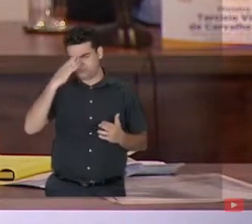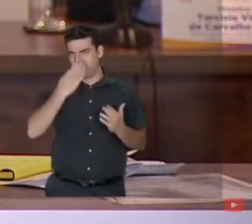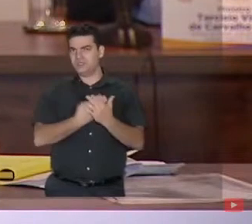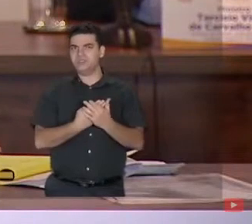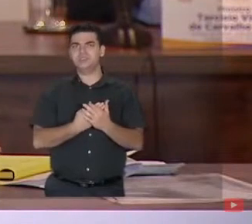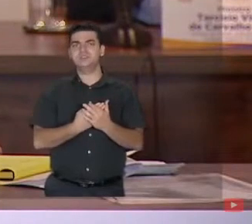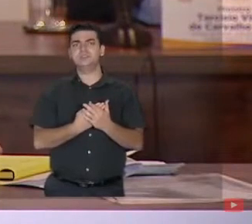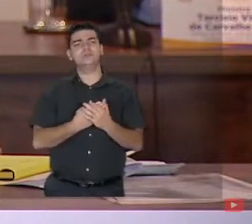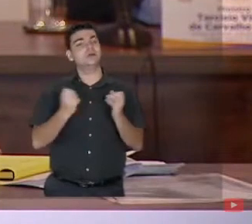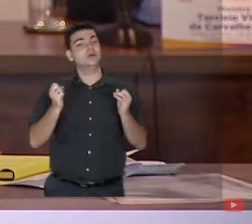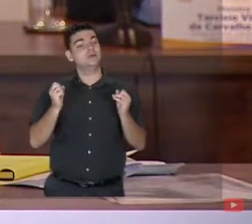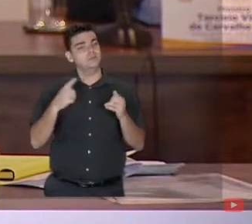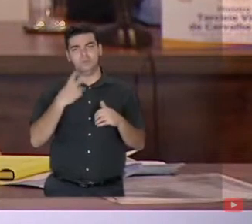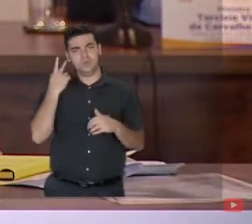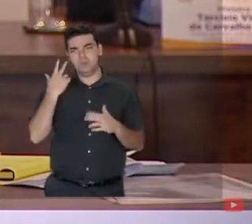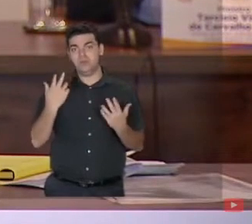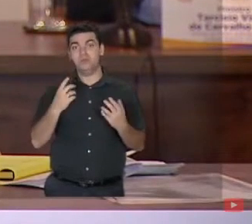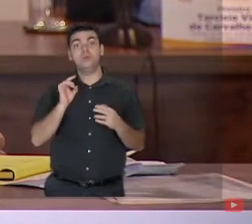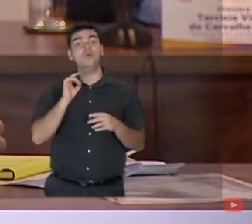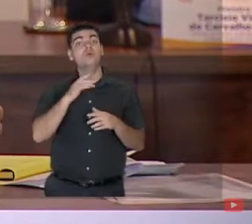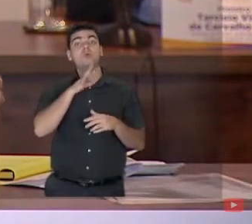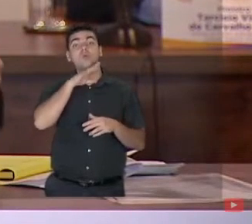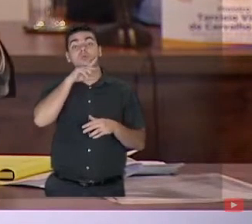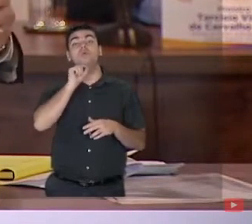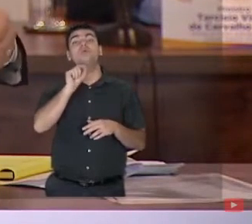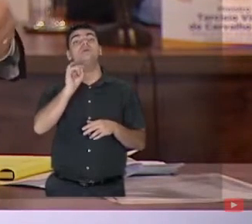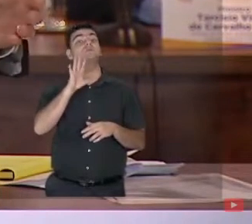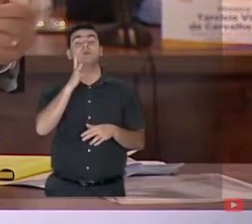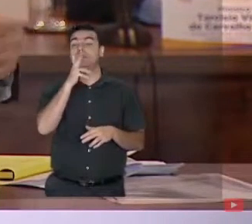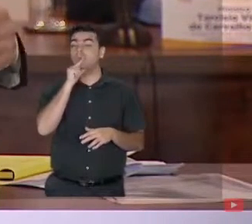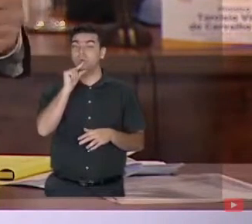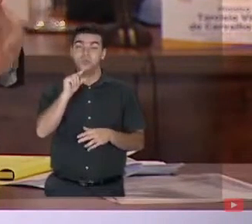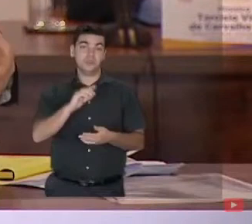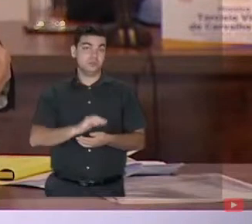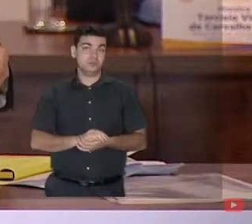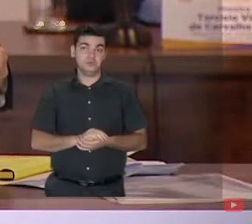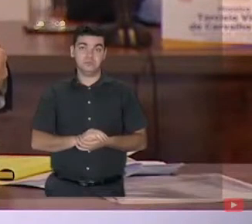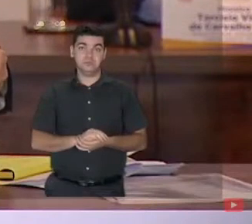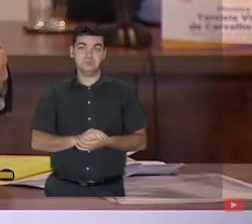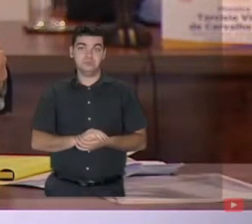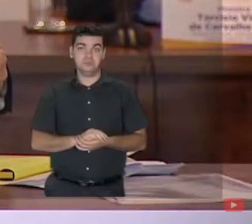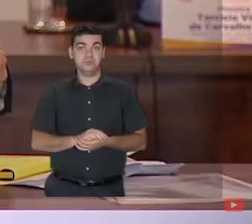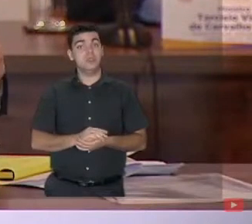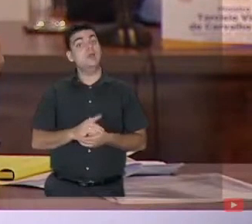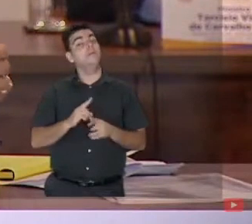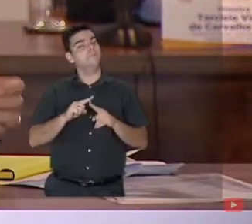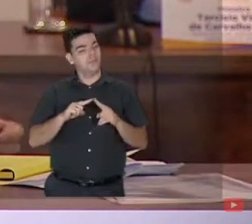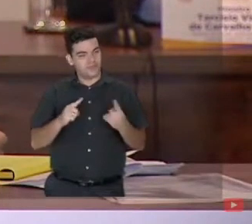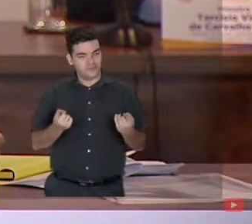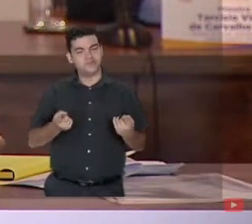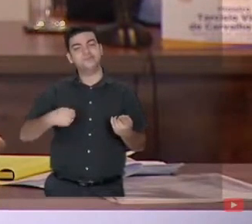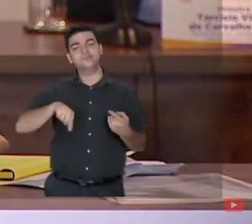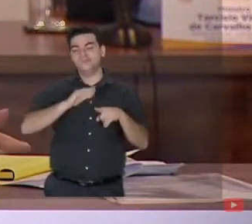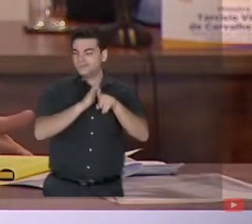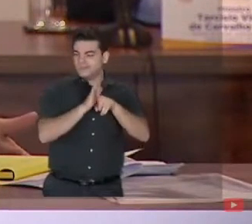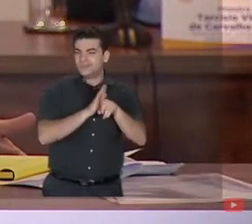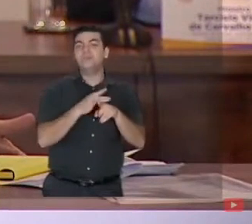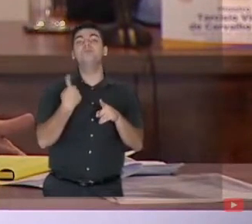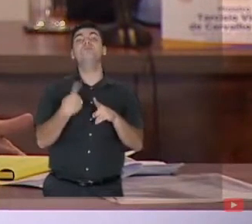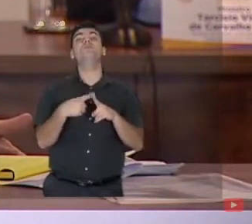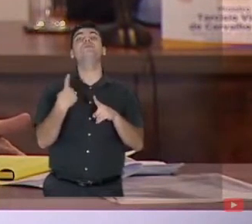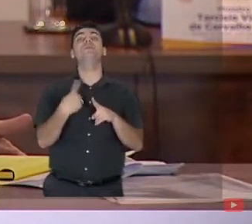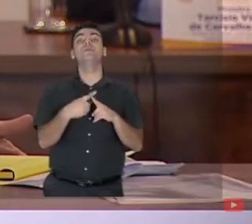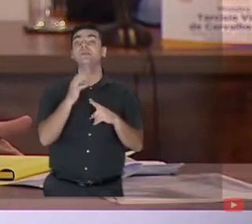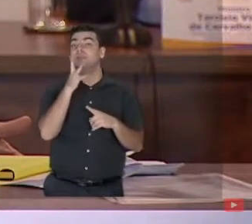E, portanto, nós vamos enfrentar o problema que causou a demora,